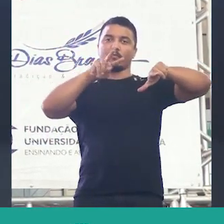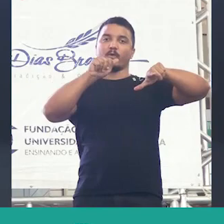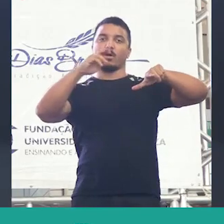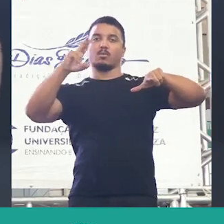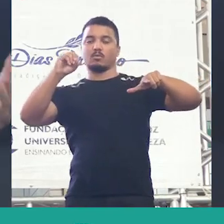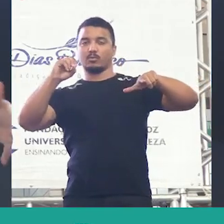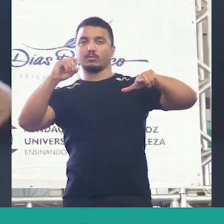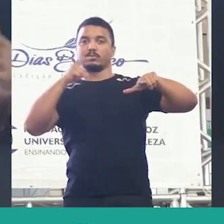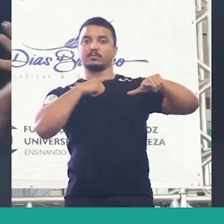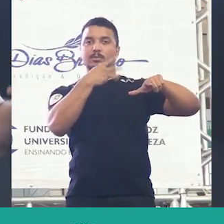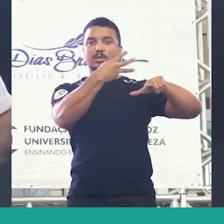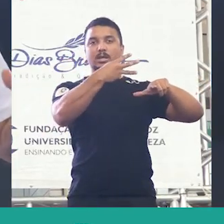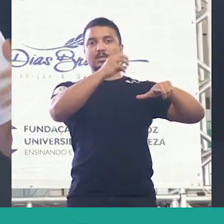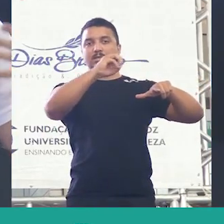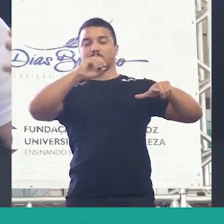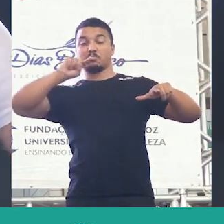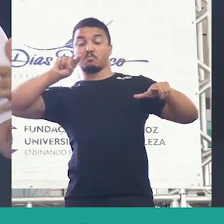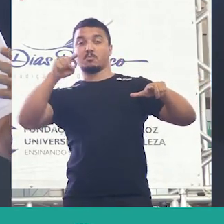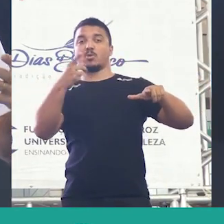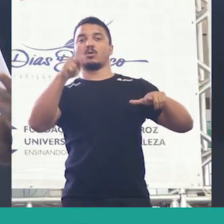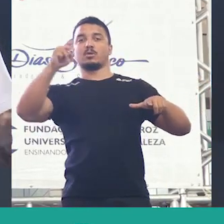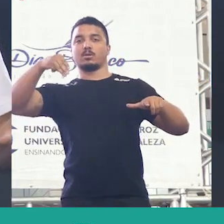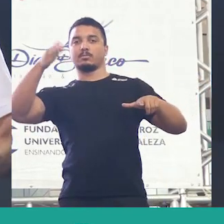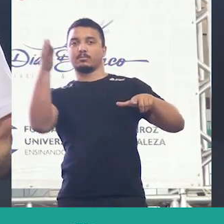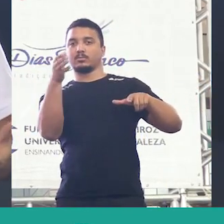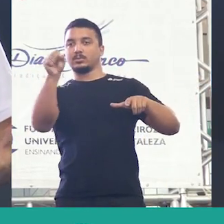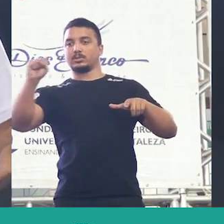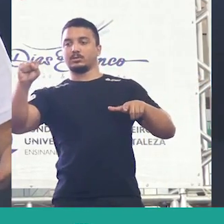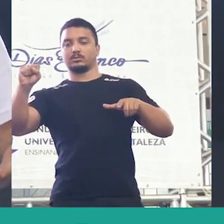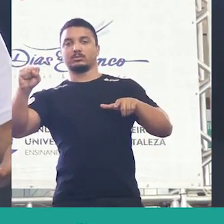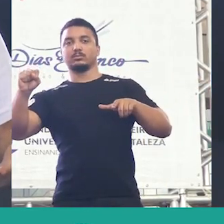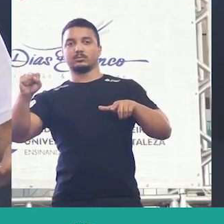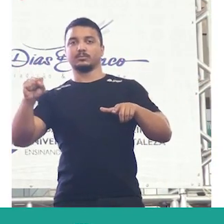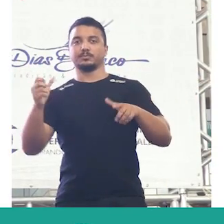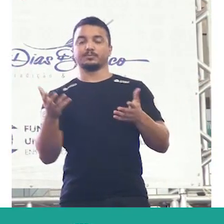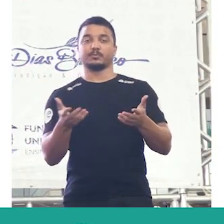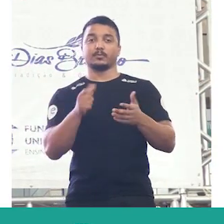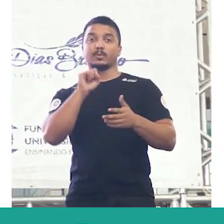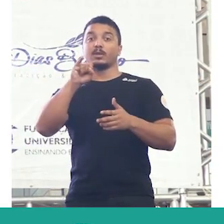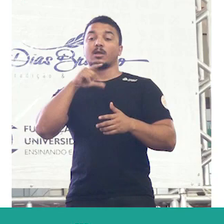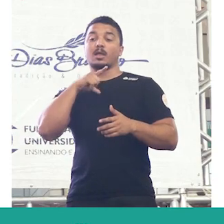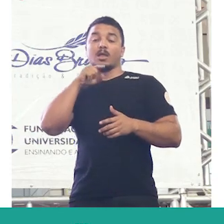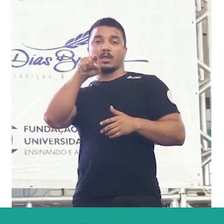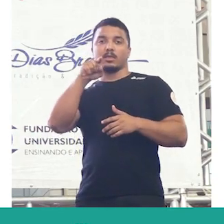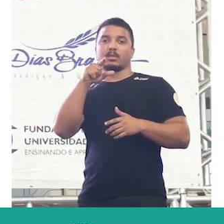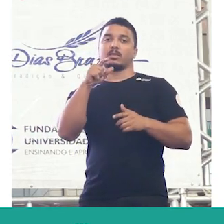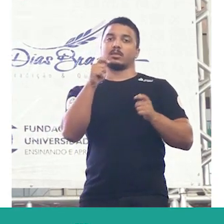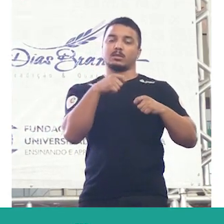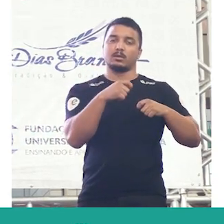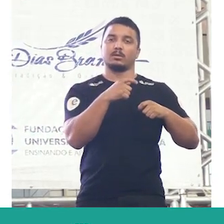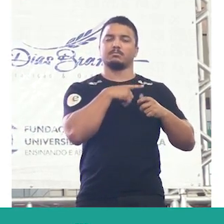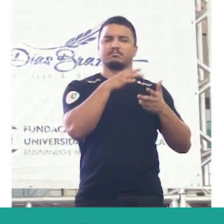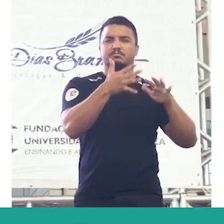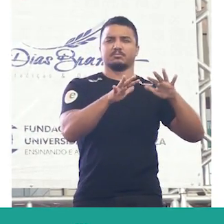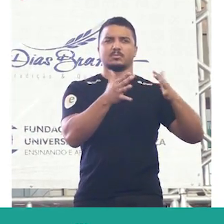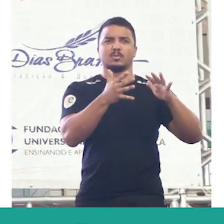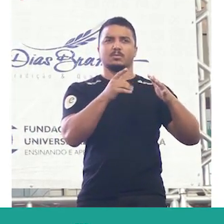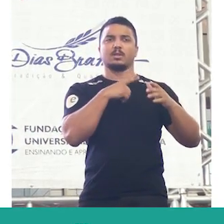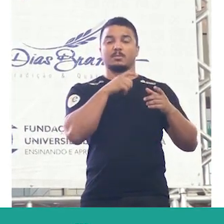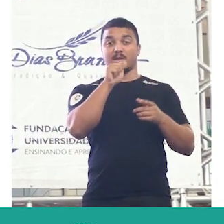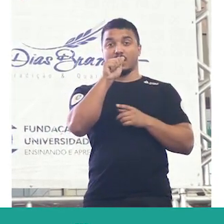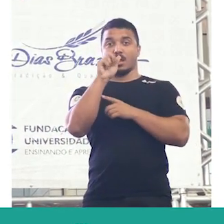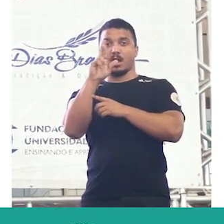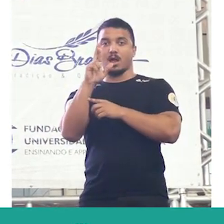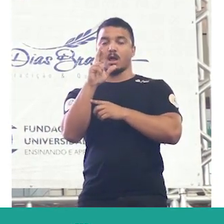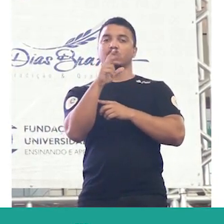cerca de 300 mil quilômetros por segundo. Que aproximadamente, no ar